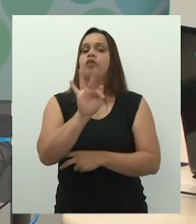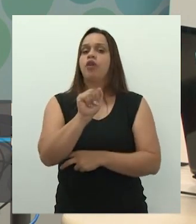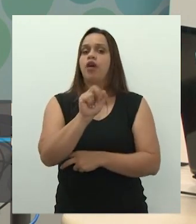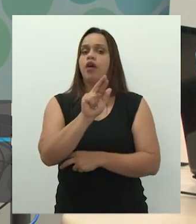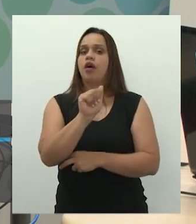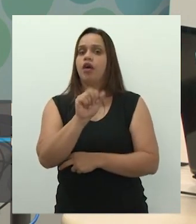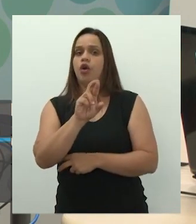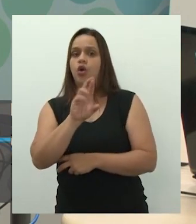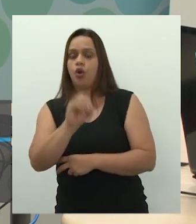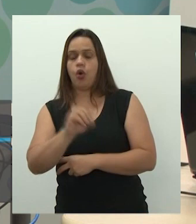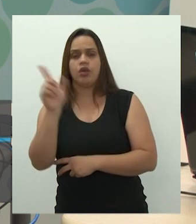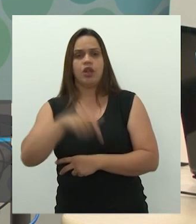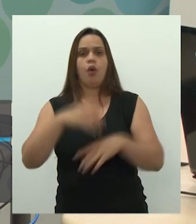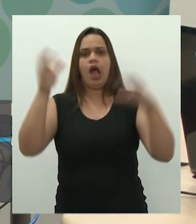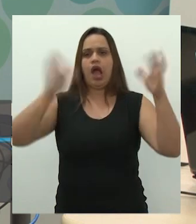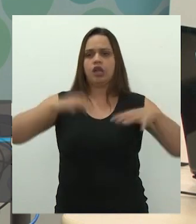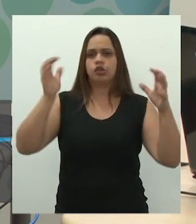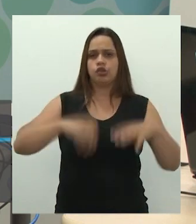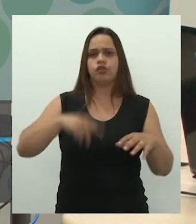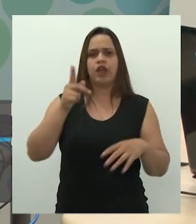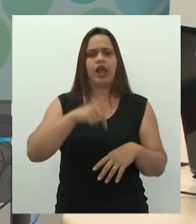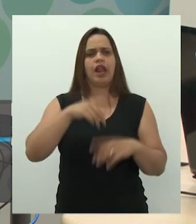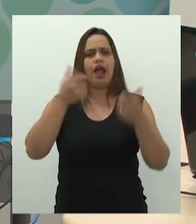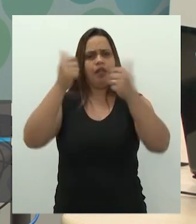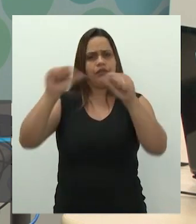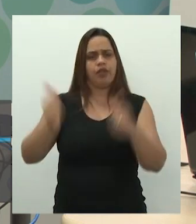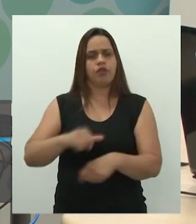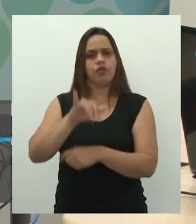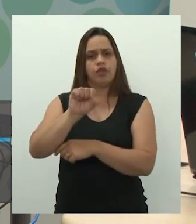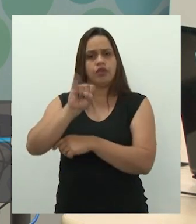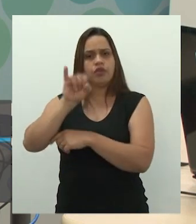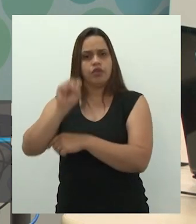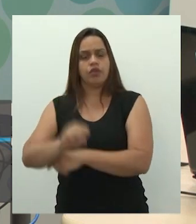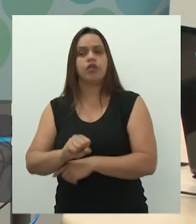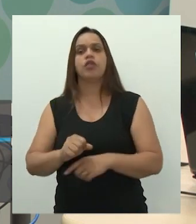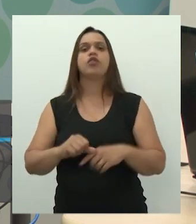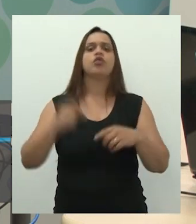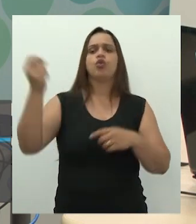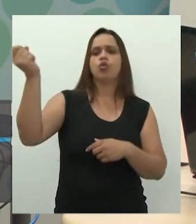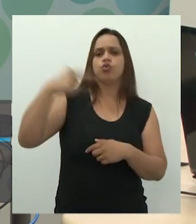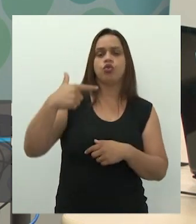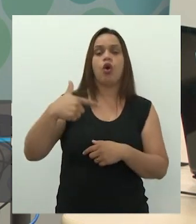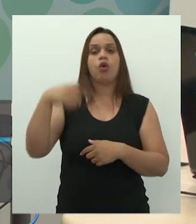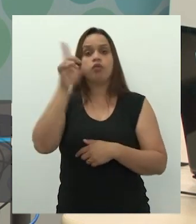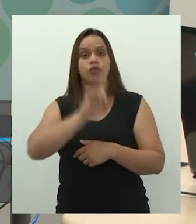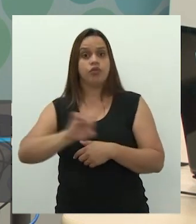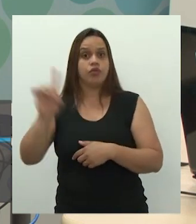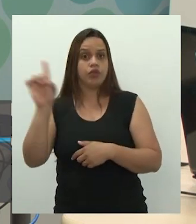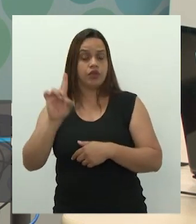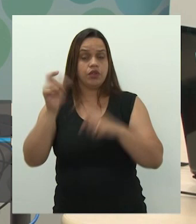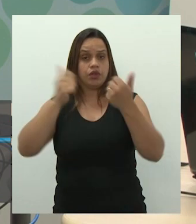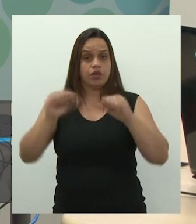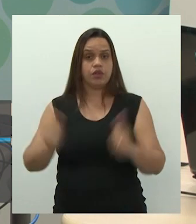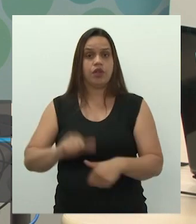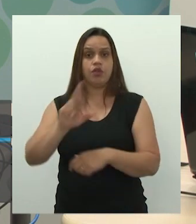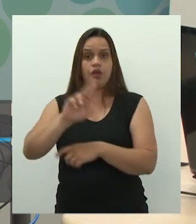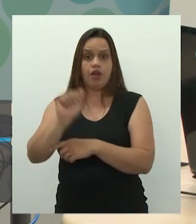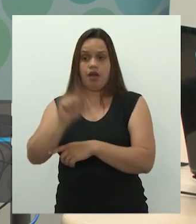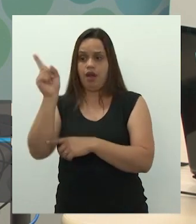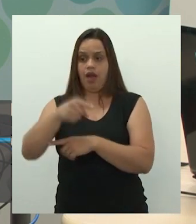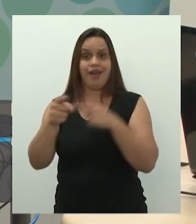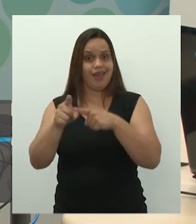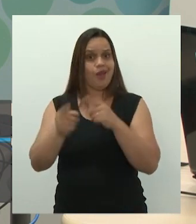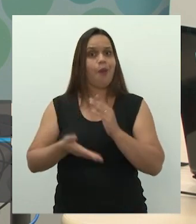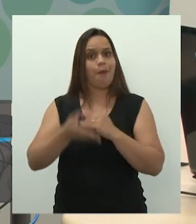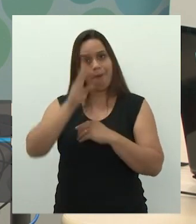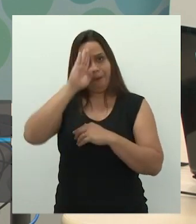chuva era a deusa Ísis, que era a esposa de Osíris, o sol era o deus Ra, que era o principal, e assim por diante. Então, eles se